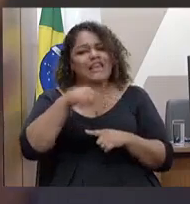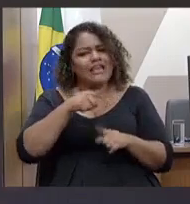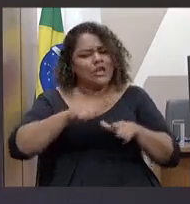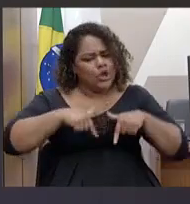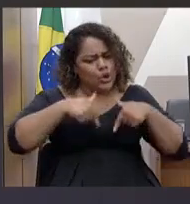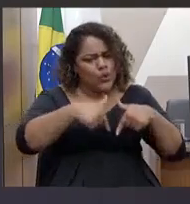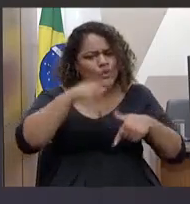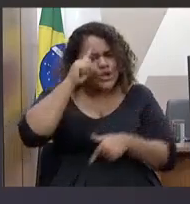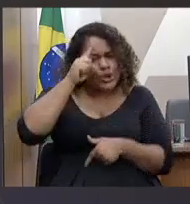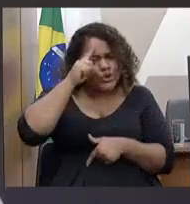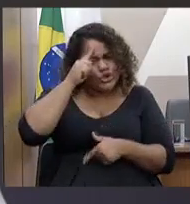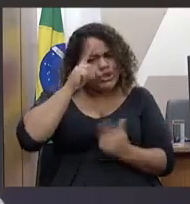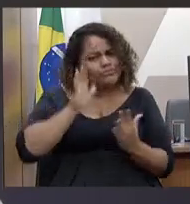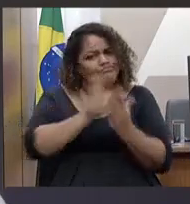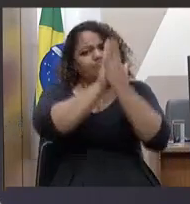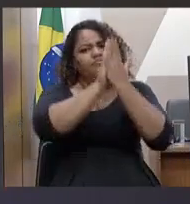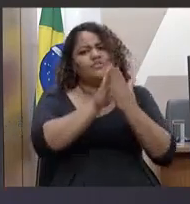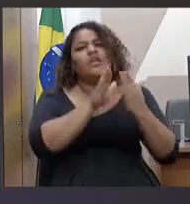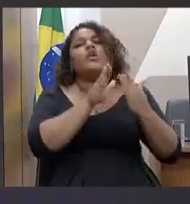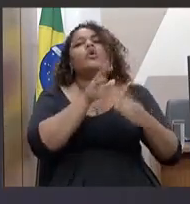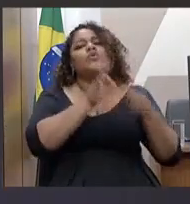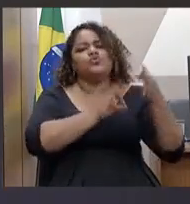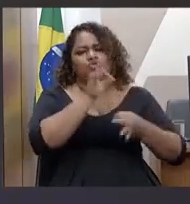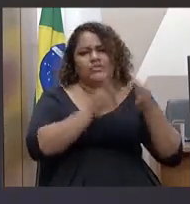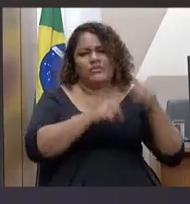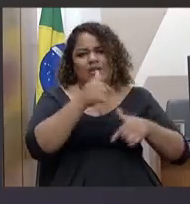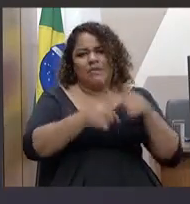elevador aí vou passar para o doutor Bruno obrigado